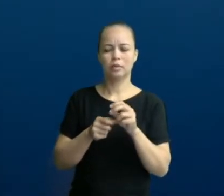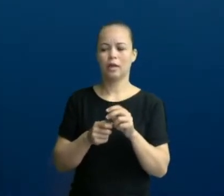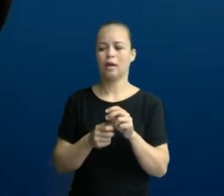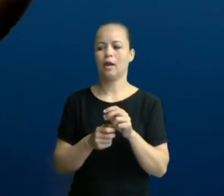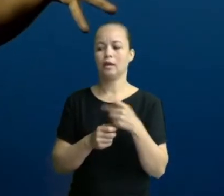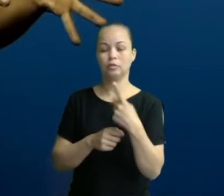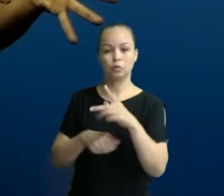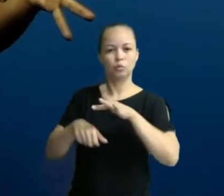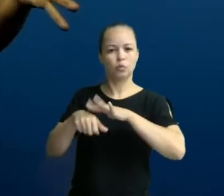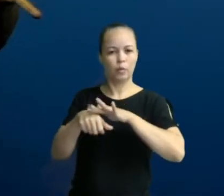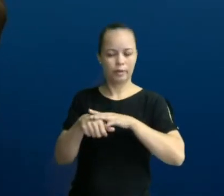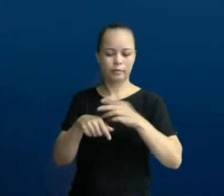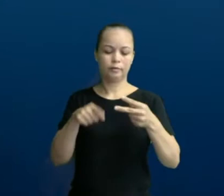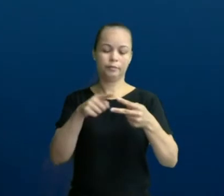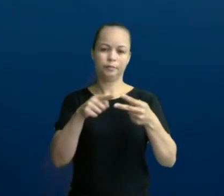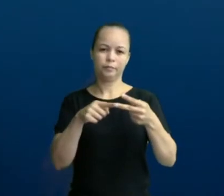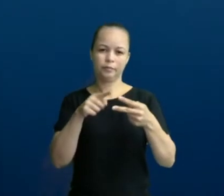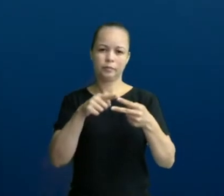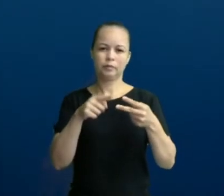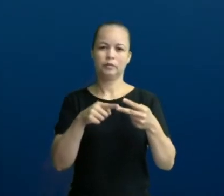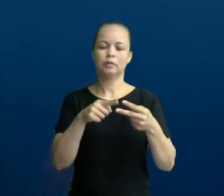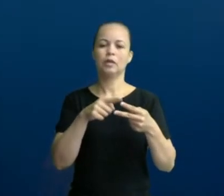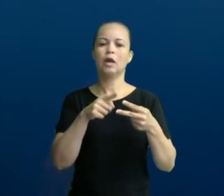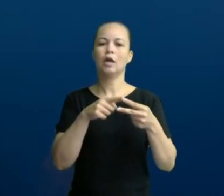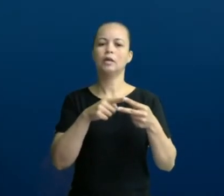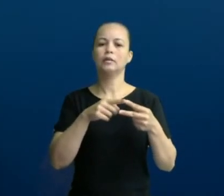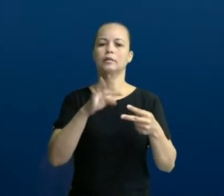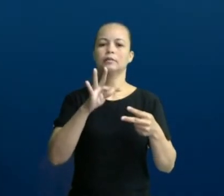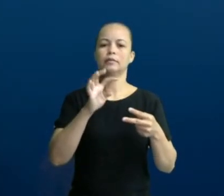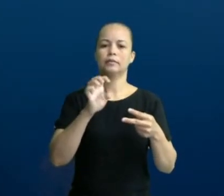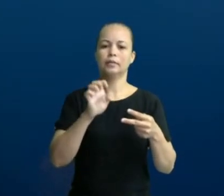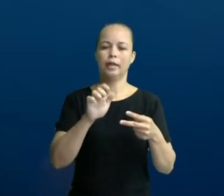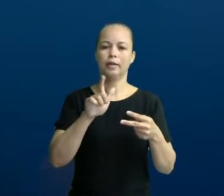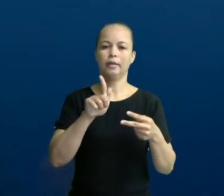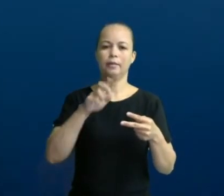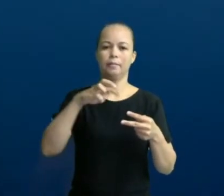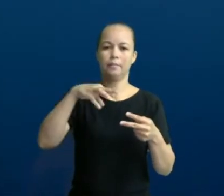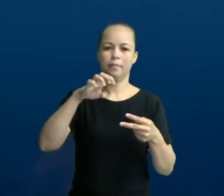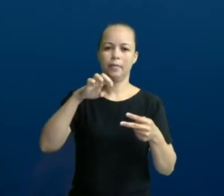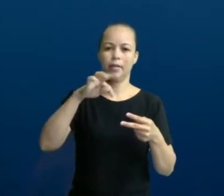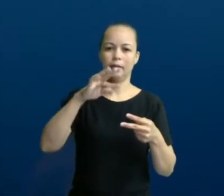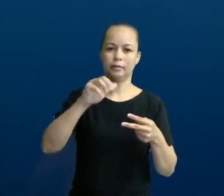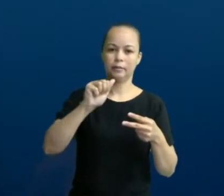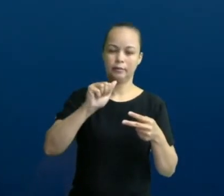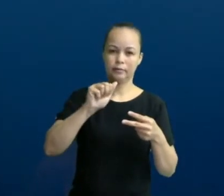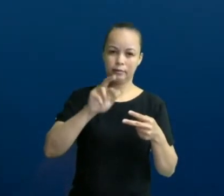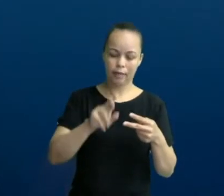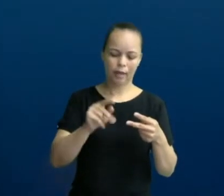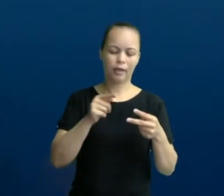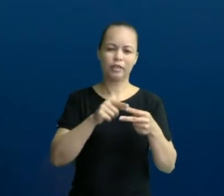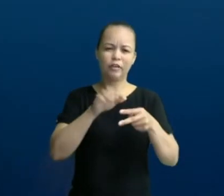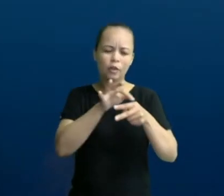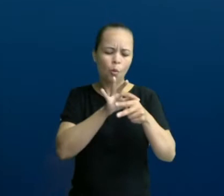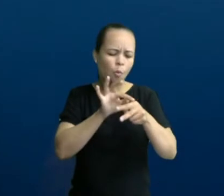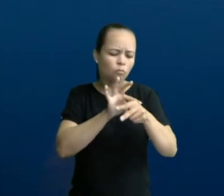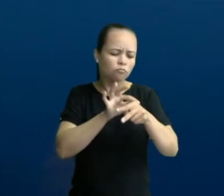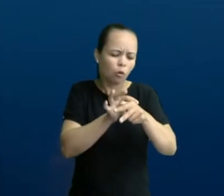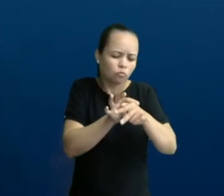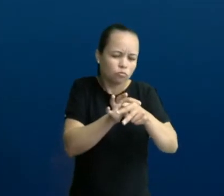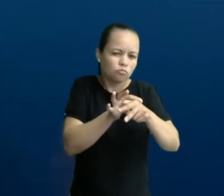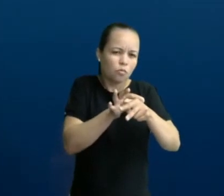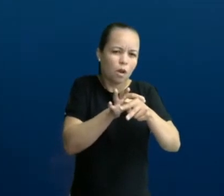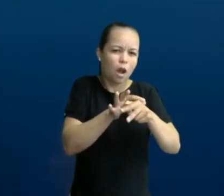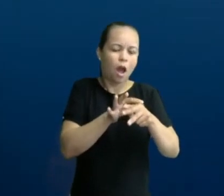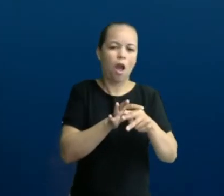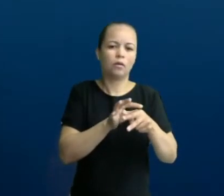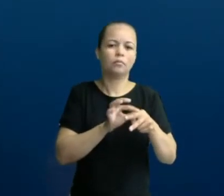ela pode ser dividida em dois tipos. A chamada leishmaniose tegumentar, que é aquela que vai causar uma feridinha na pele. E essa feridinha ela pode